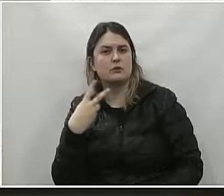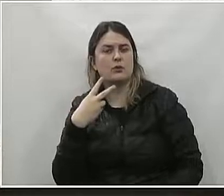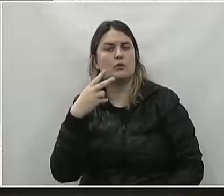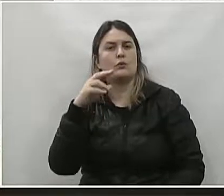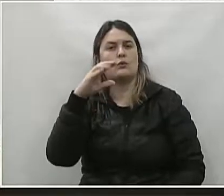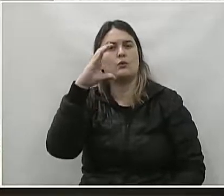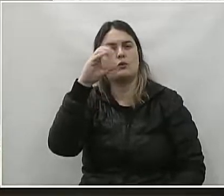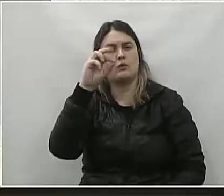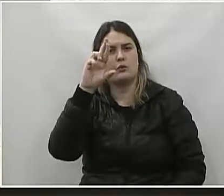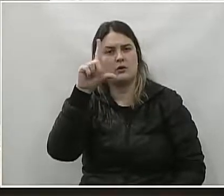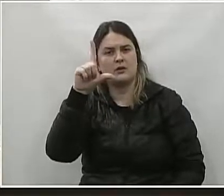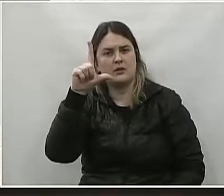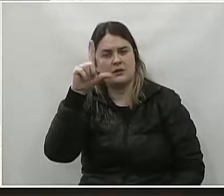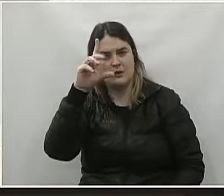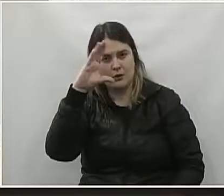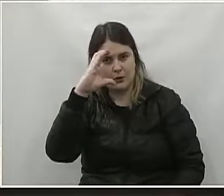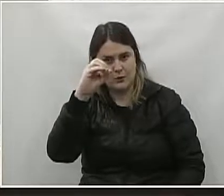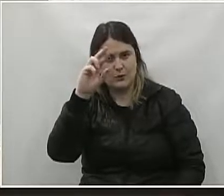Valdir Luiz Cortellini.